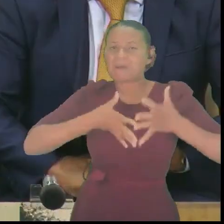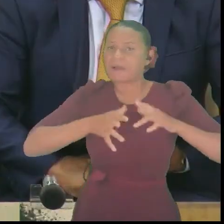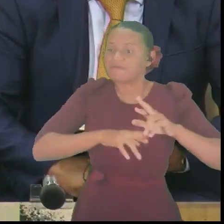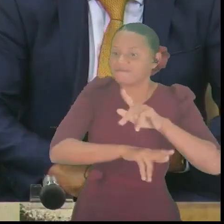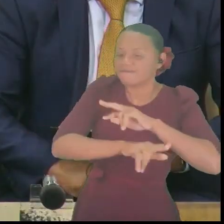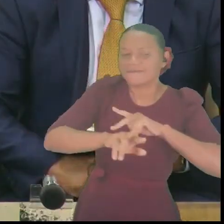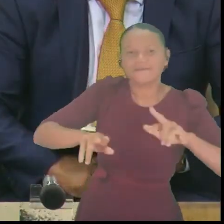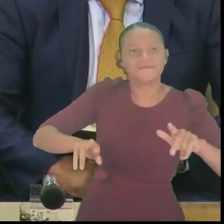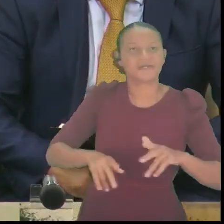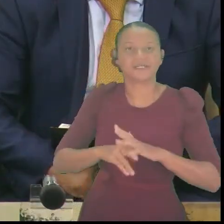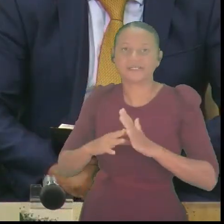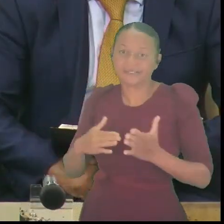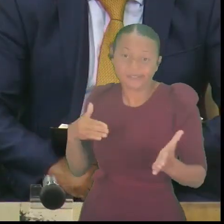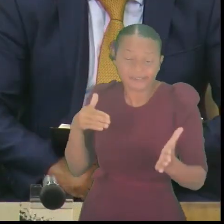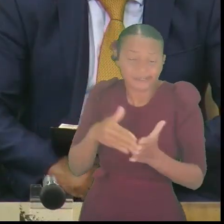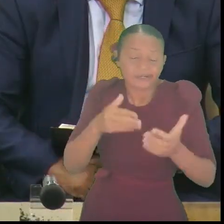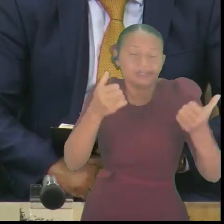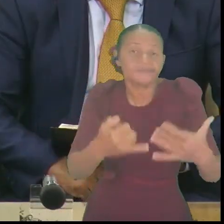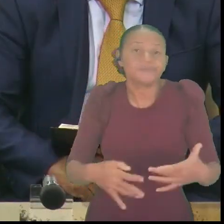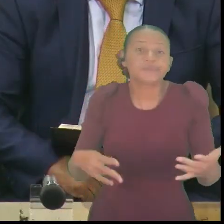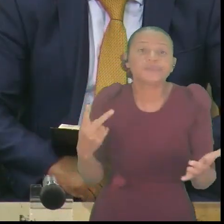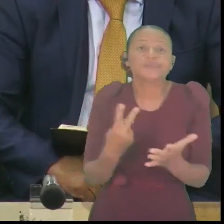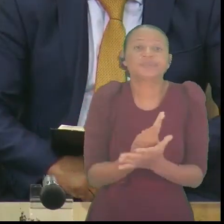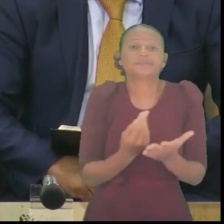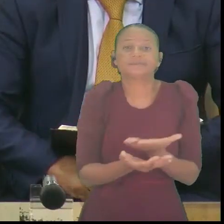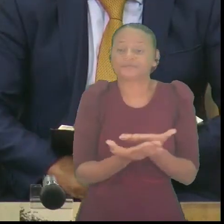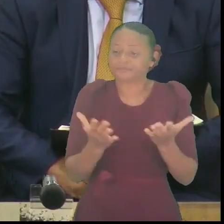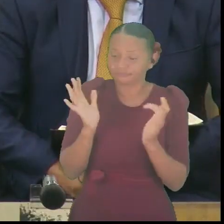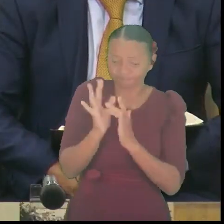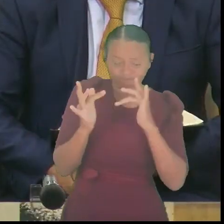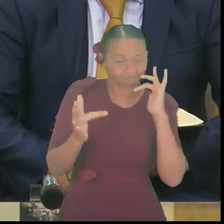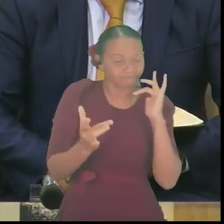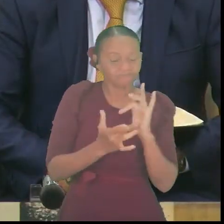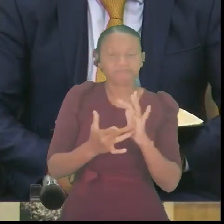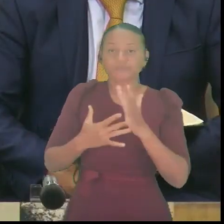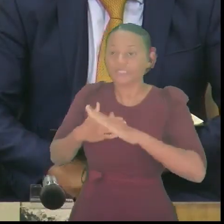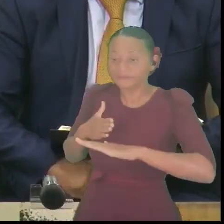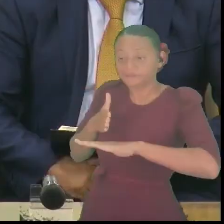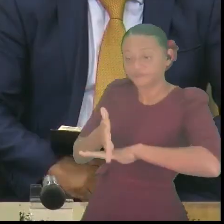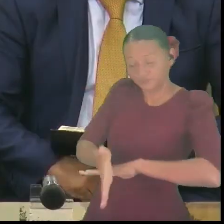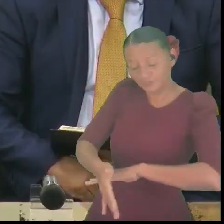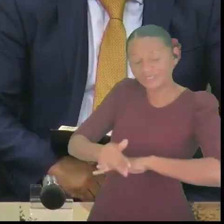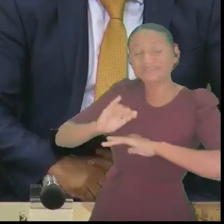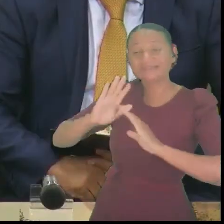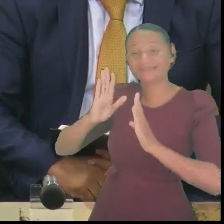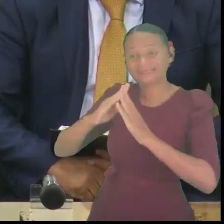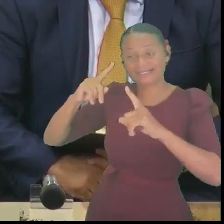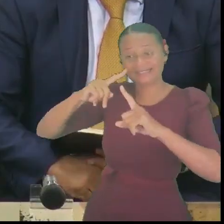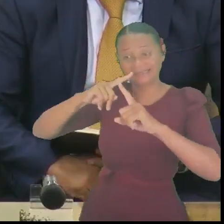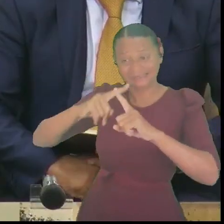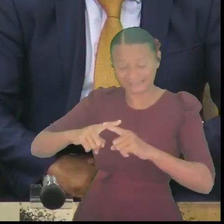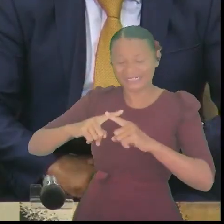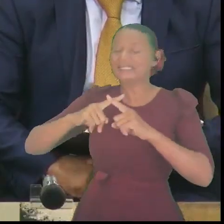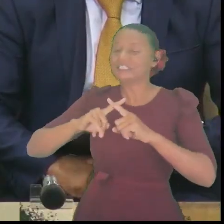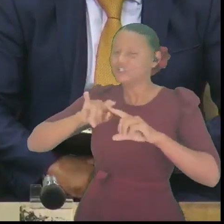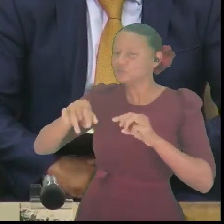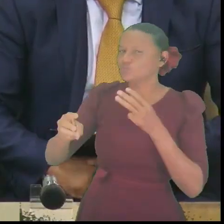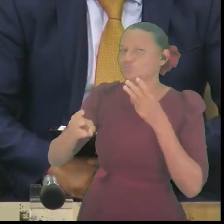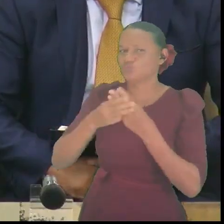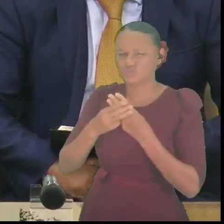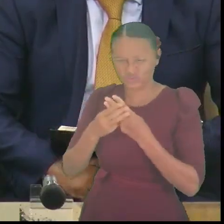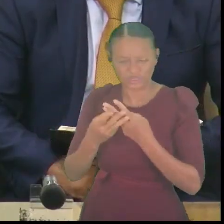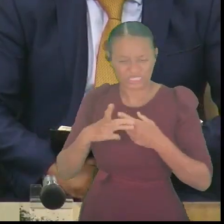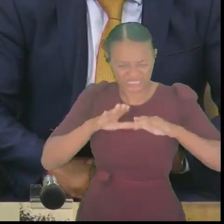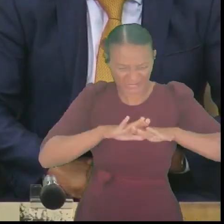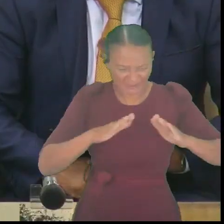gota d'água, por assim dizer, aconteceu quando Jesus entrou no templo. E naquele dia que ele entrou no templo, ele derrubou a